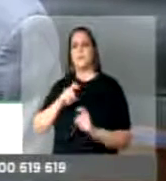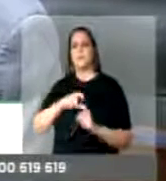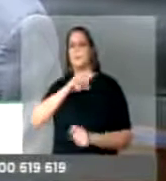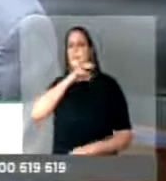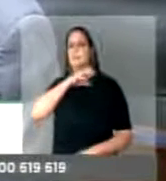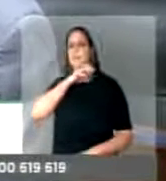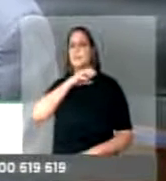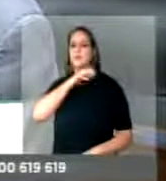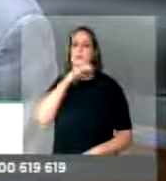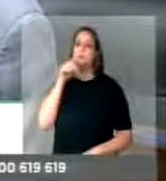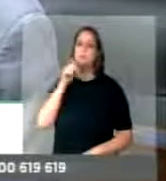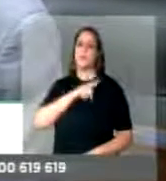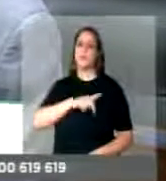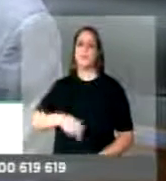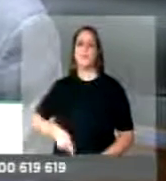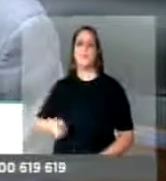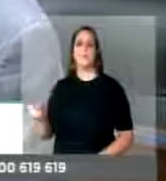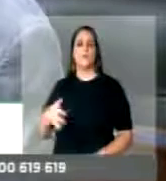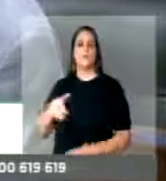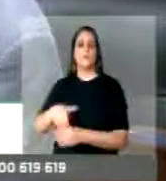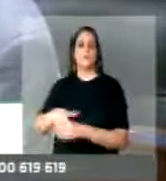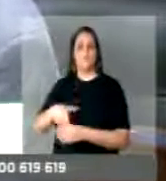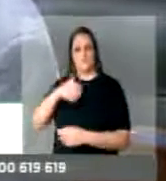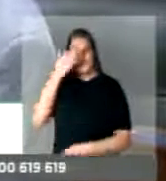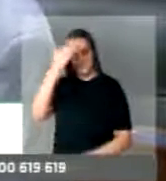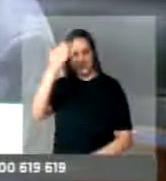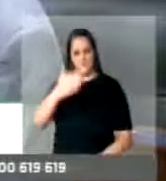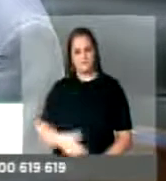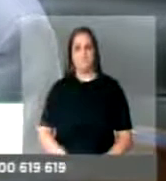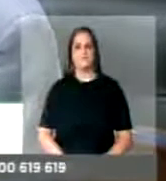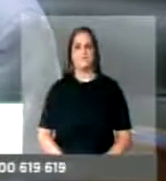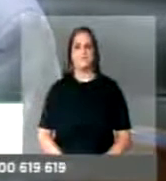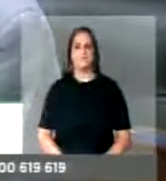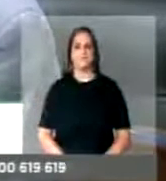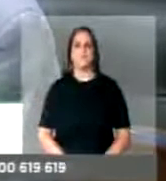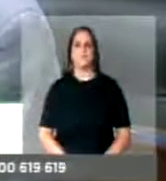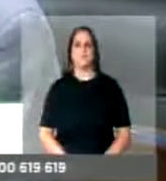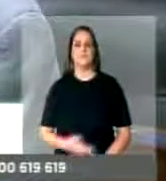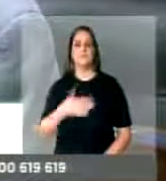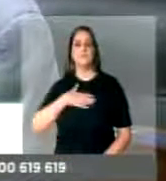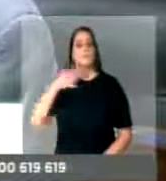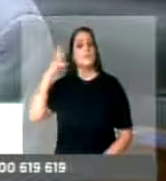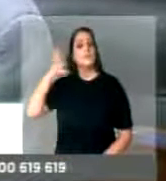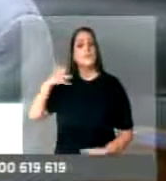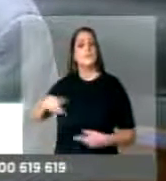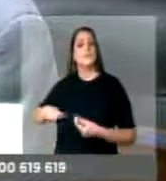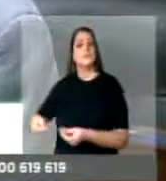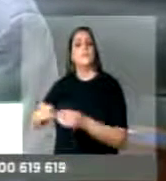eleição do querido amigo companheiro Oscar Vitorino. Muito obrigado, senhor presidente. Que seja lido no...